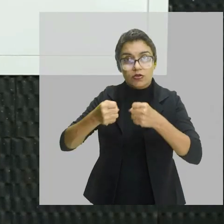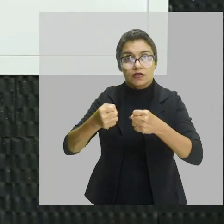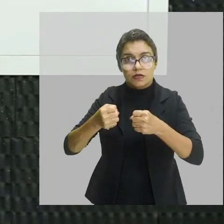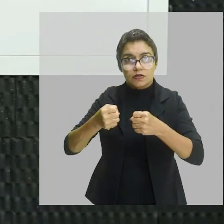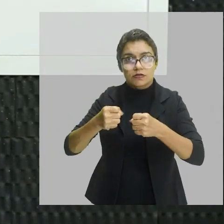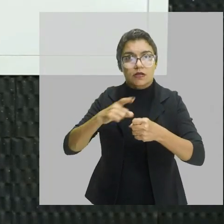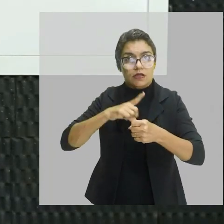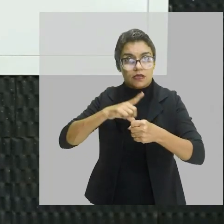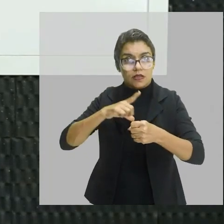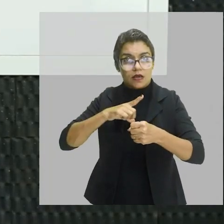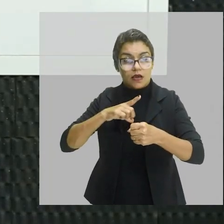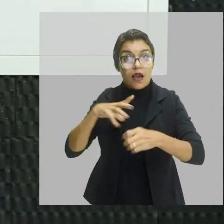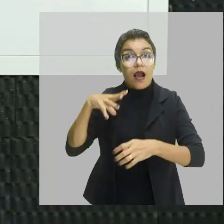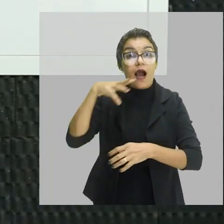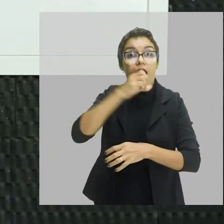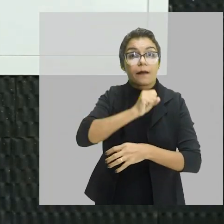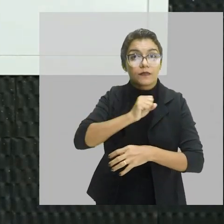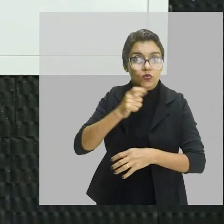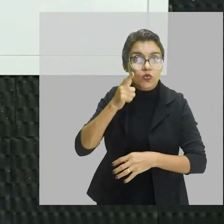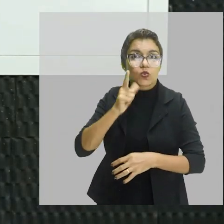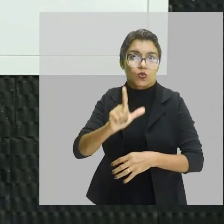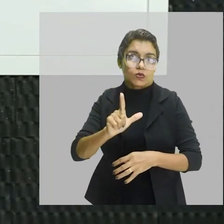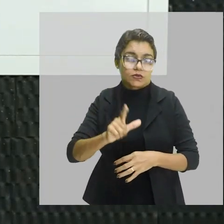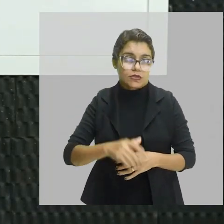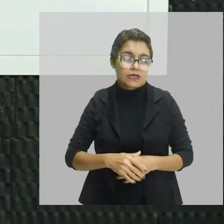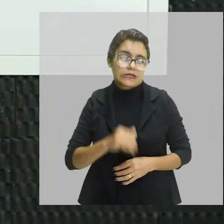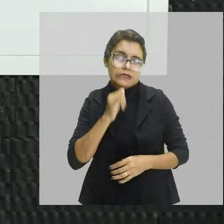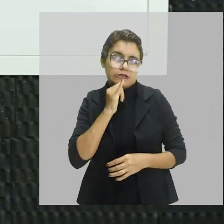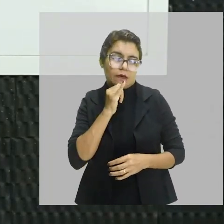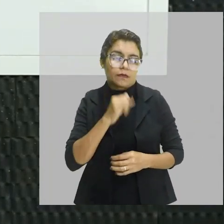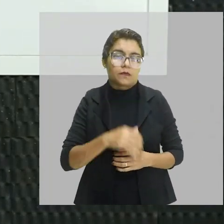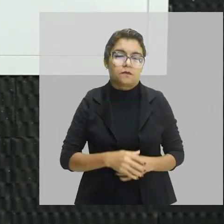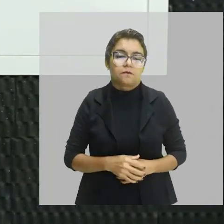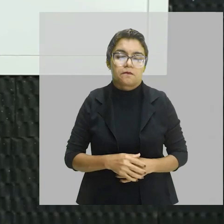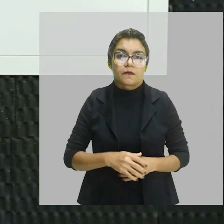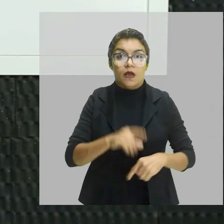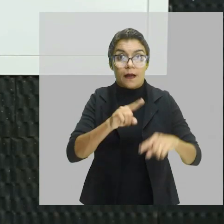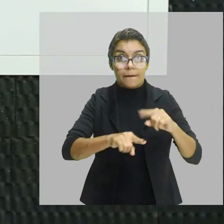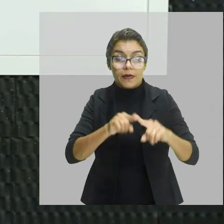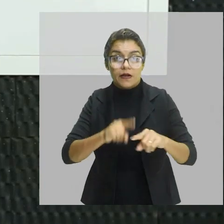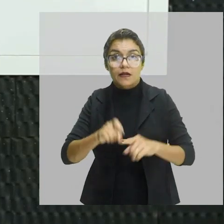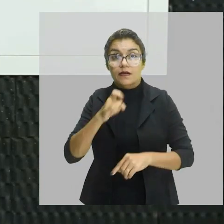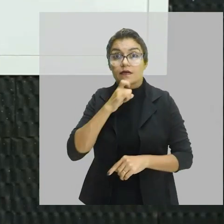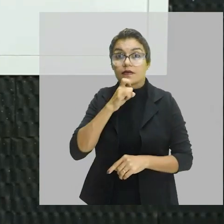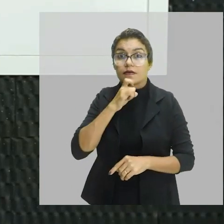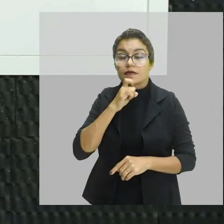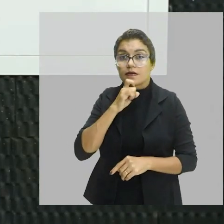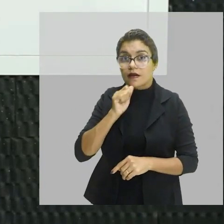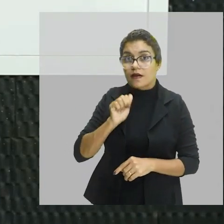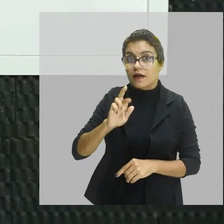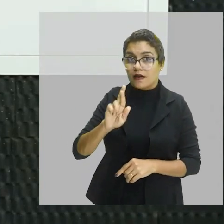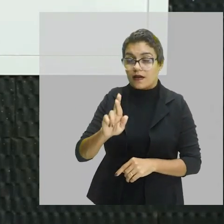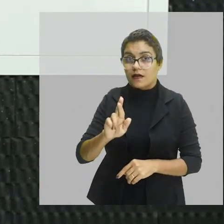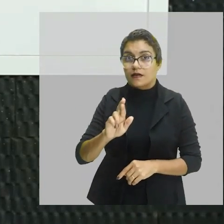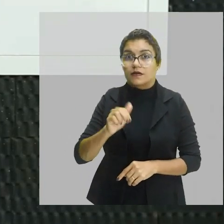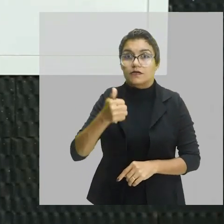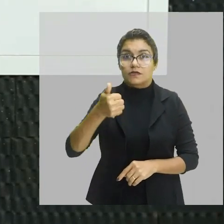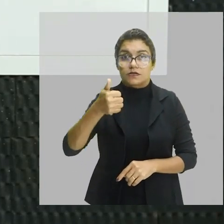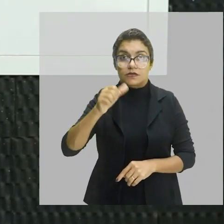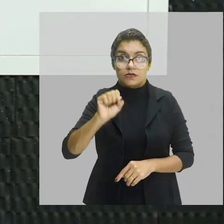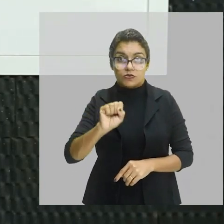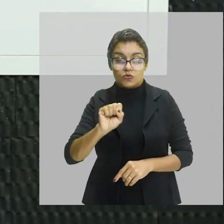resfriamento mais rapidamente, certo? Por exemplo, um aparelho de ar-condicionado de 18